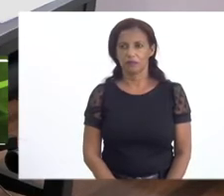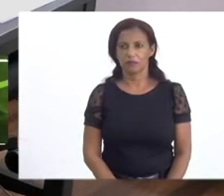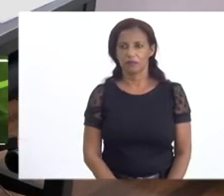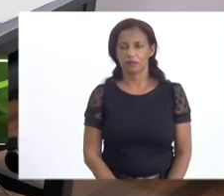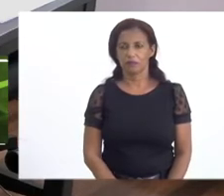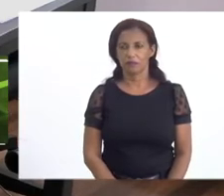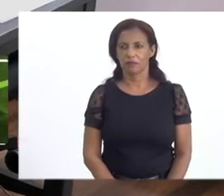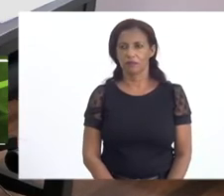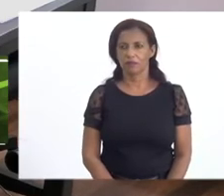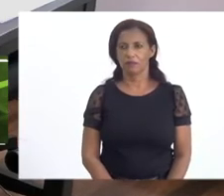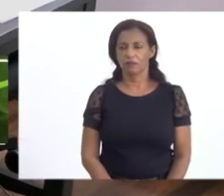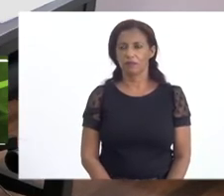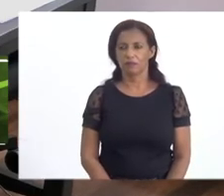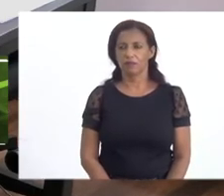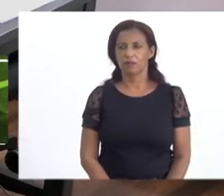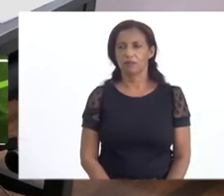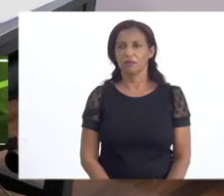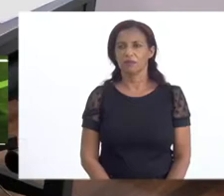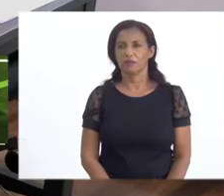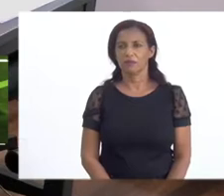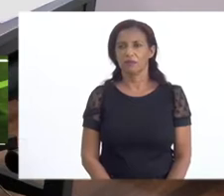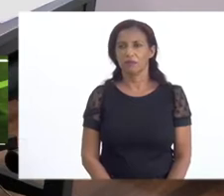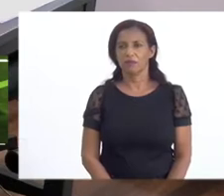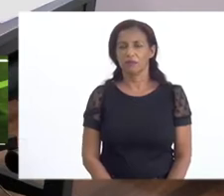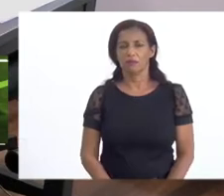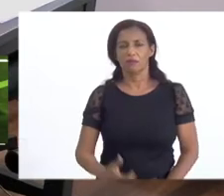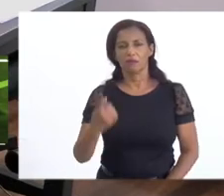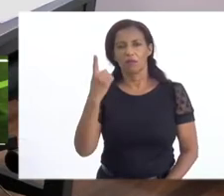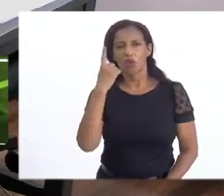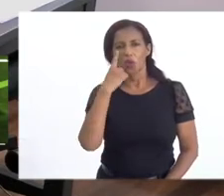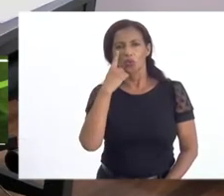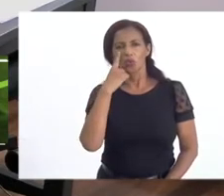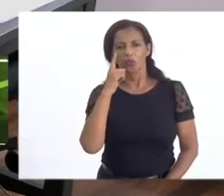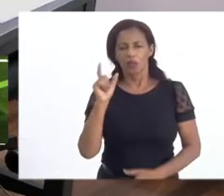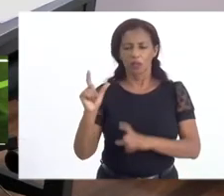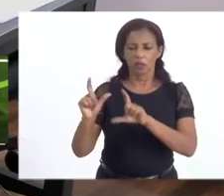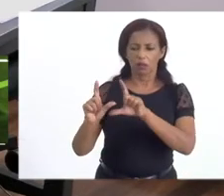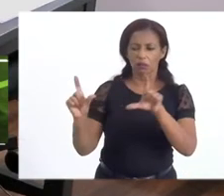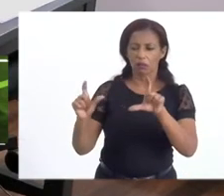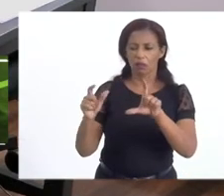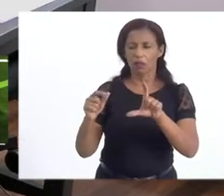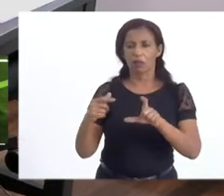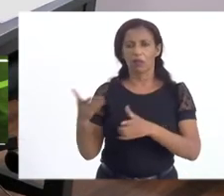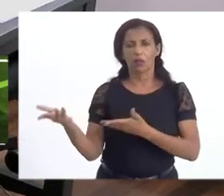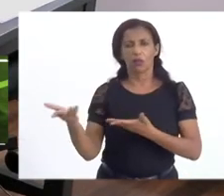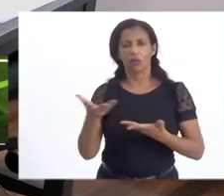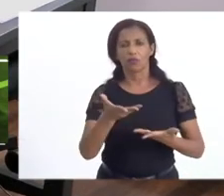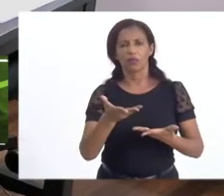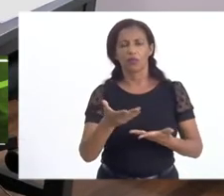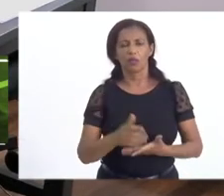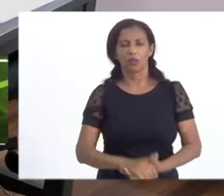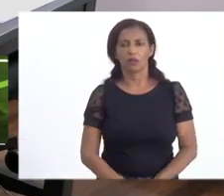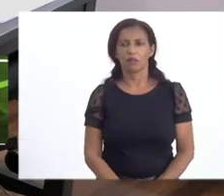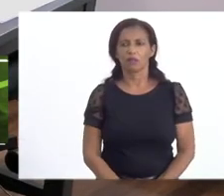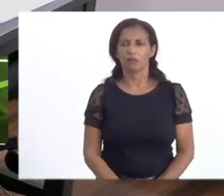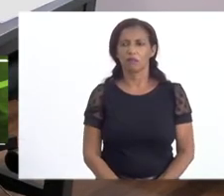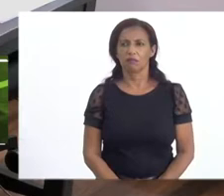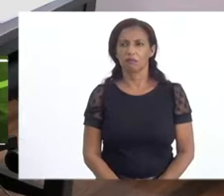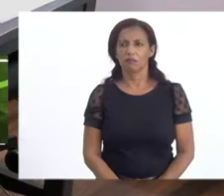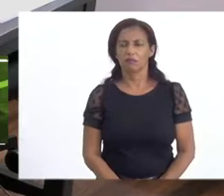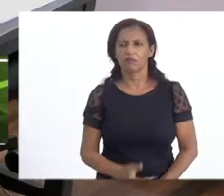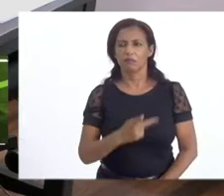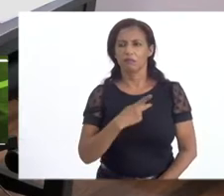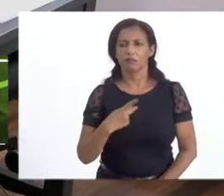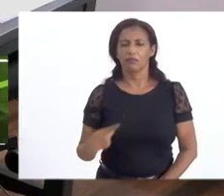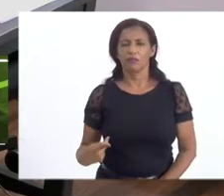Ok, deputado? Ok, eu estou vendo aqui quais que estão pedindo para fala. Passo a palavra agora ao